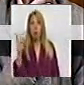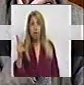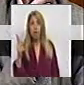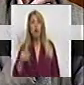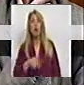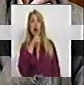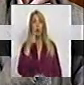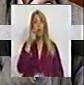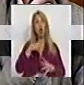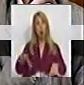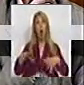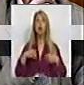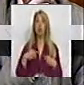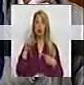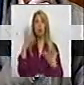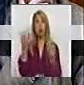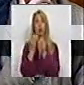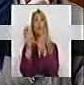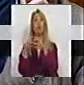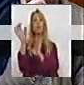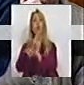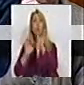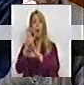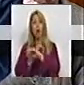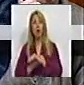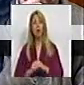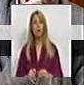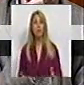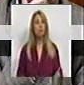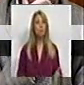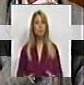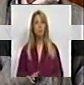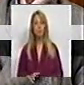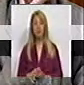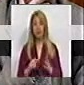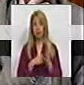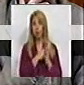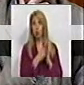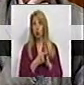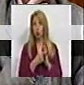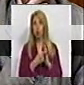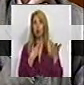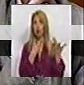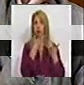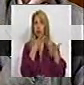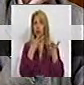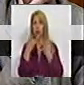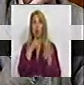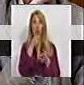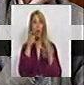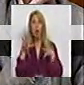compromissos que eu assumi com a Comissão Europeia. E, em todos estes momentos, filo com